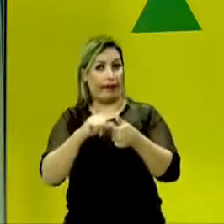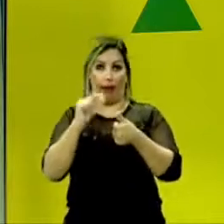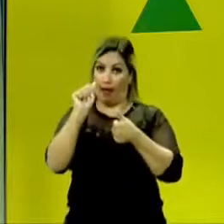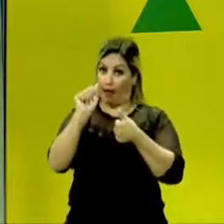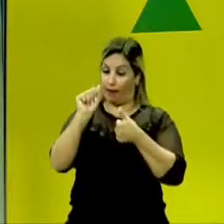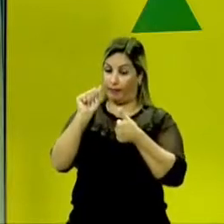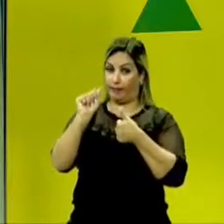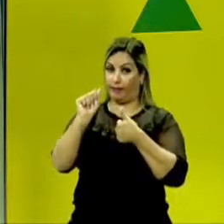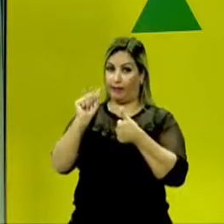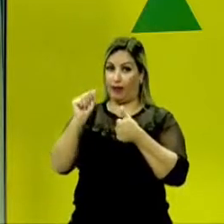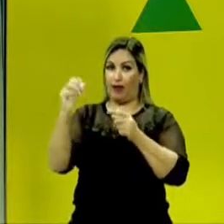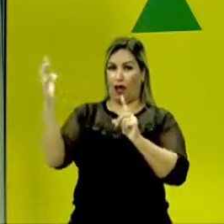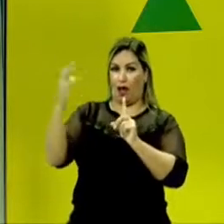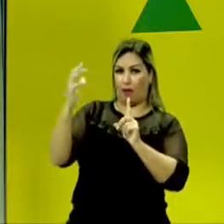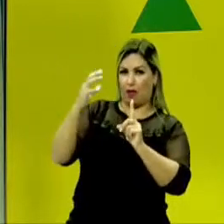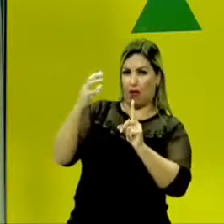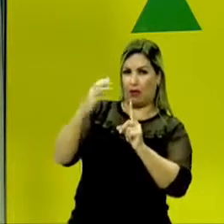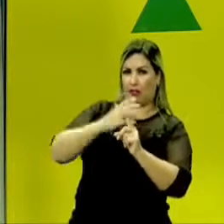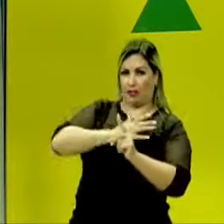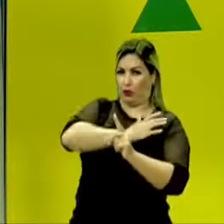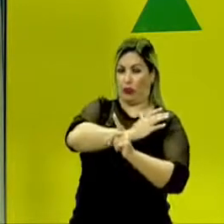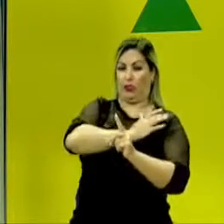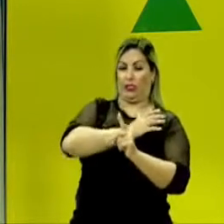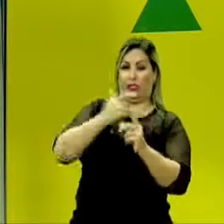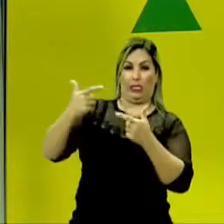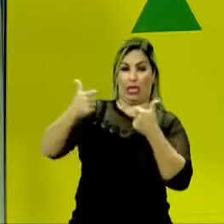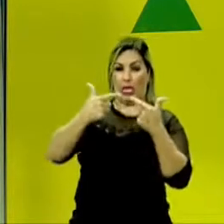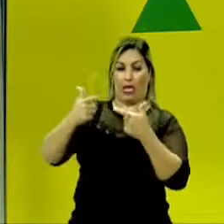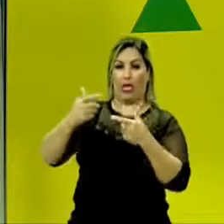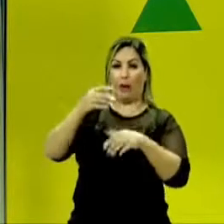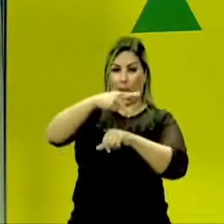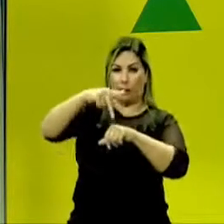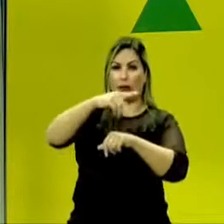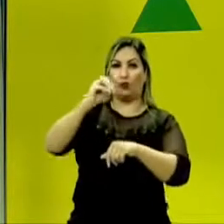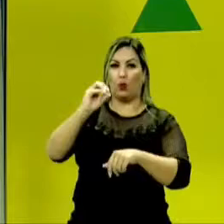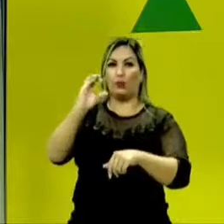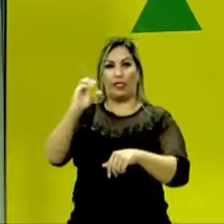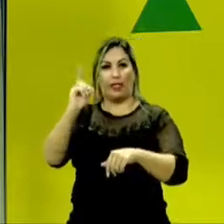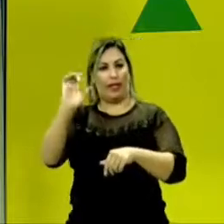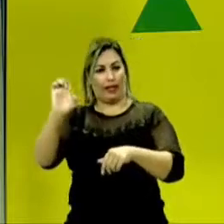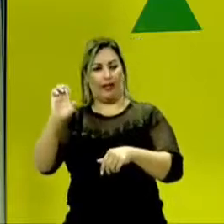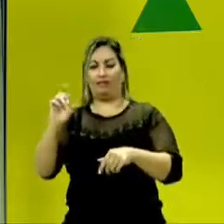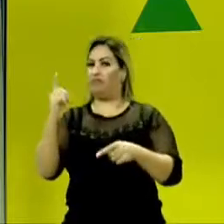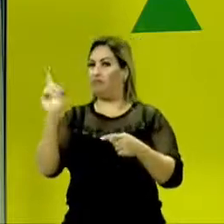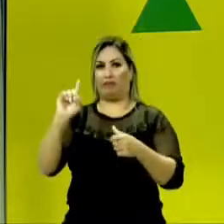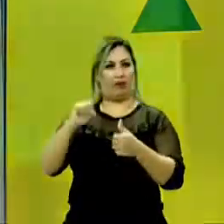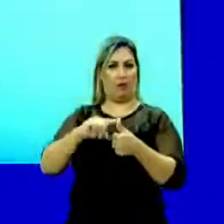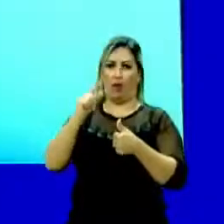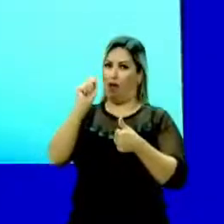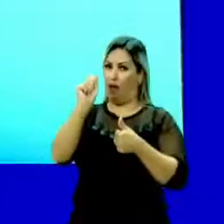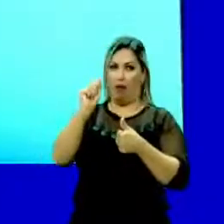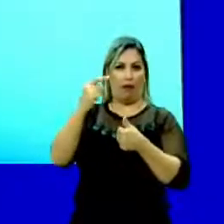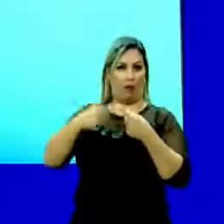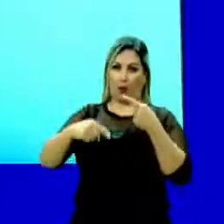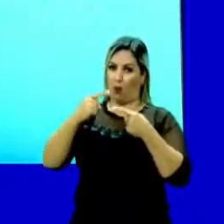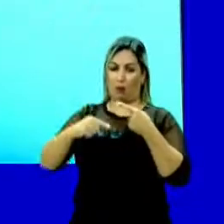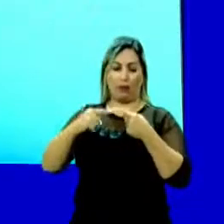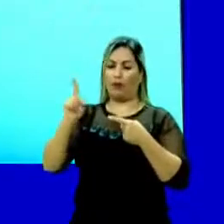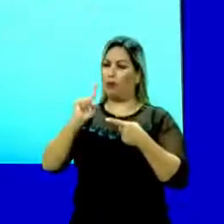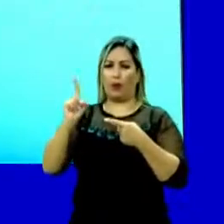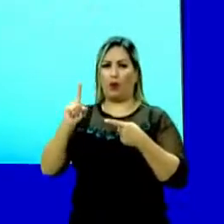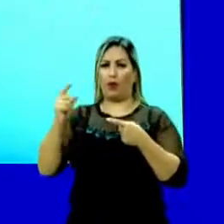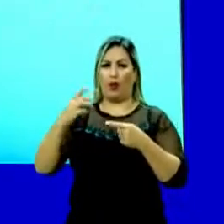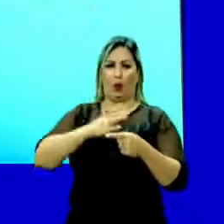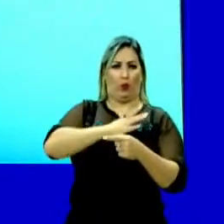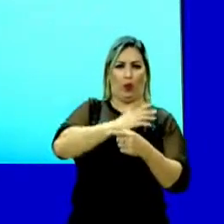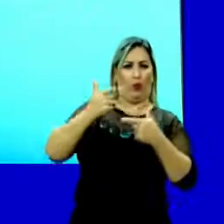Letra A, ameaça de terrorismo em países pertencentes ao OCDE? Não é o terrorismo que fez com que eles migrassem,